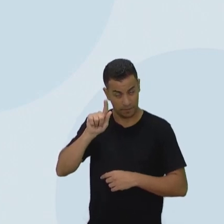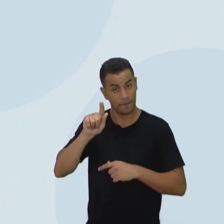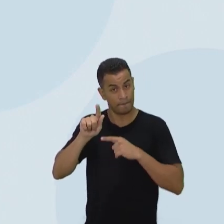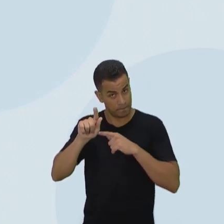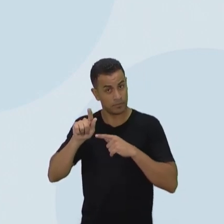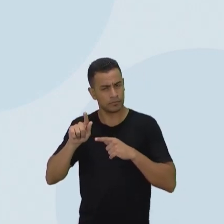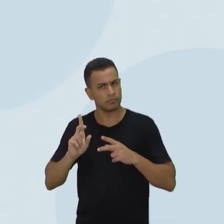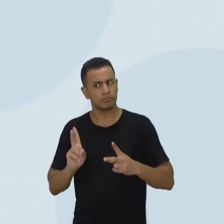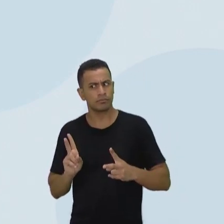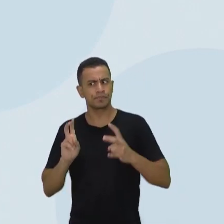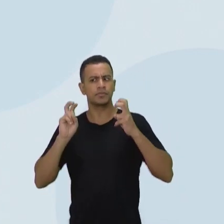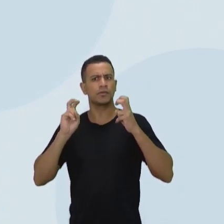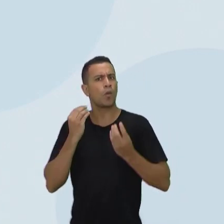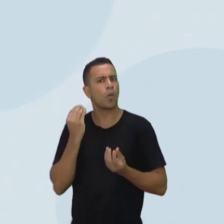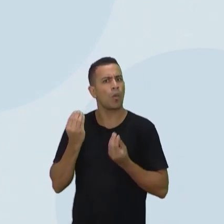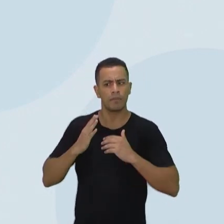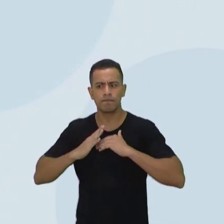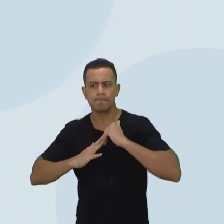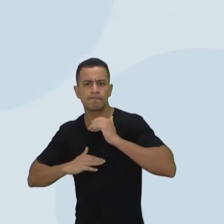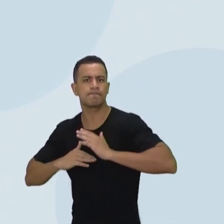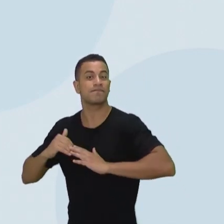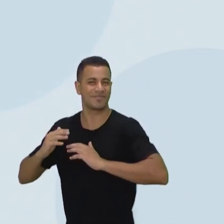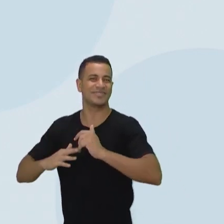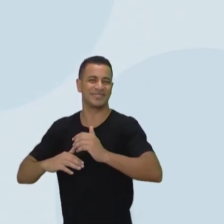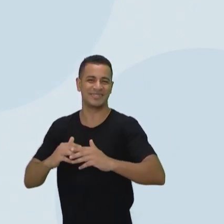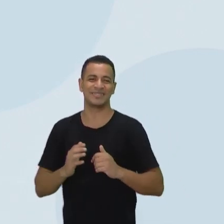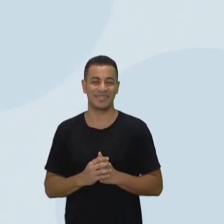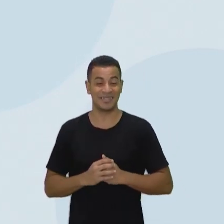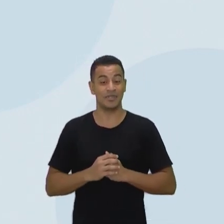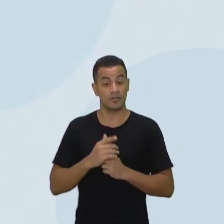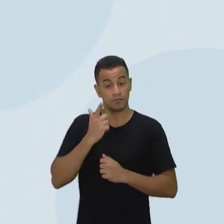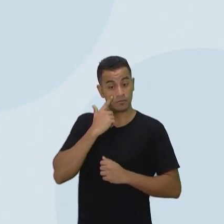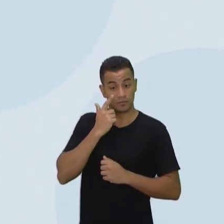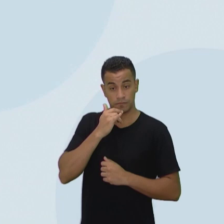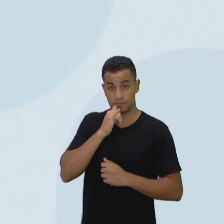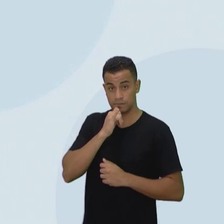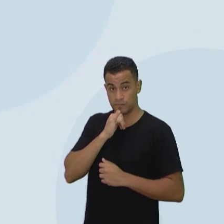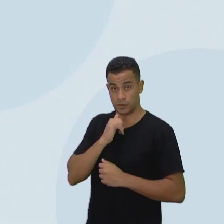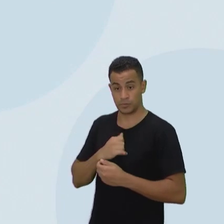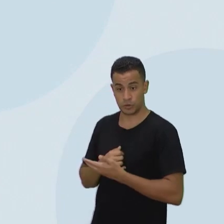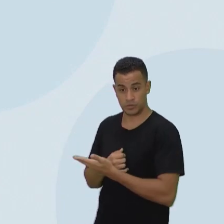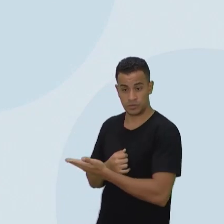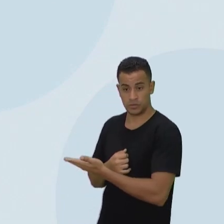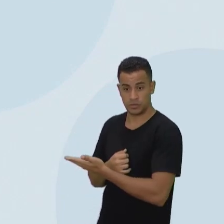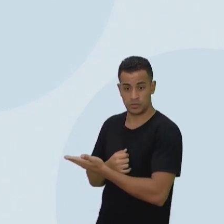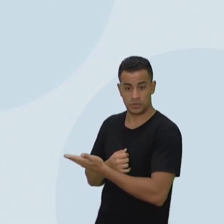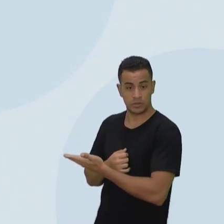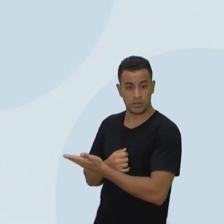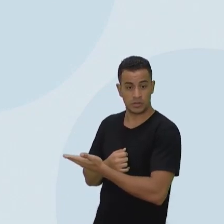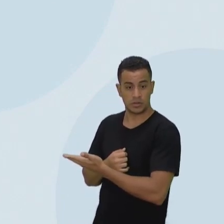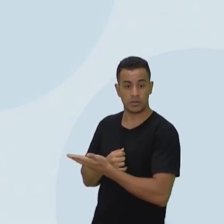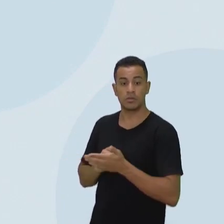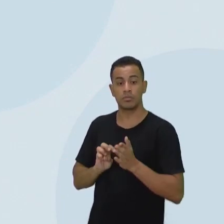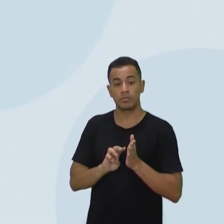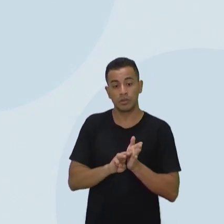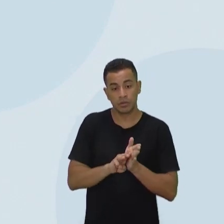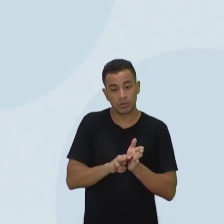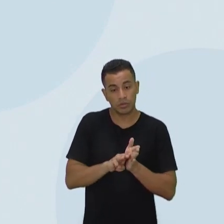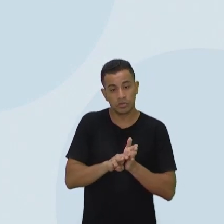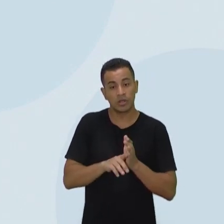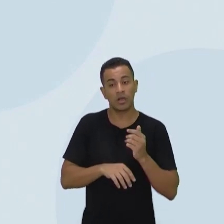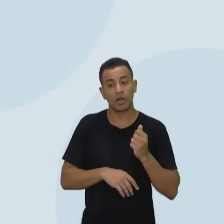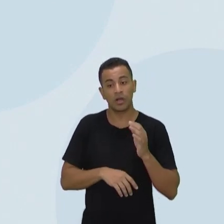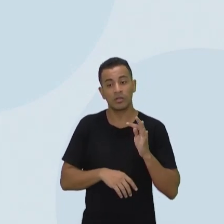estação que ele vai passando. Então, eu tenho aí, ó, na parte de baixo desse mesmo slide, a metodologia ativa, rotação